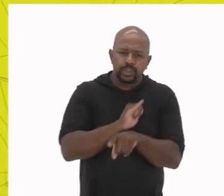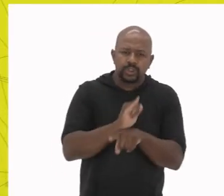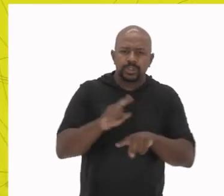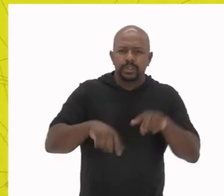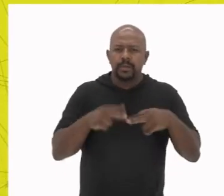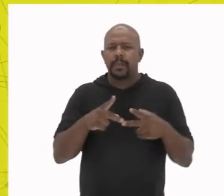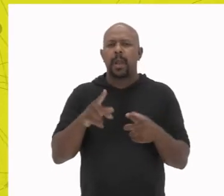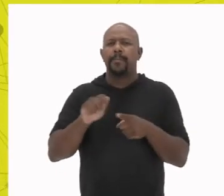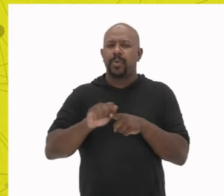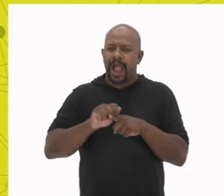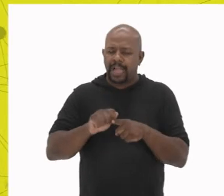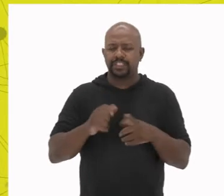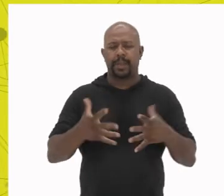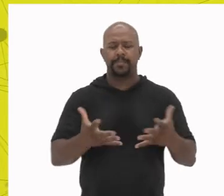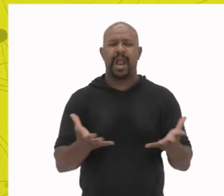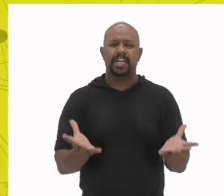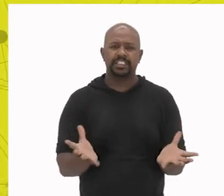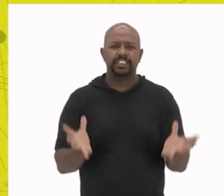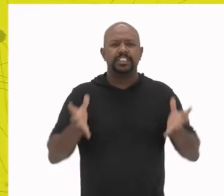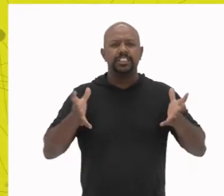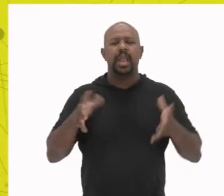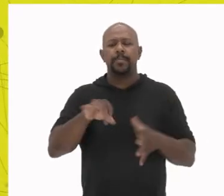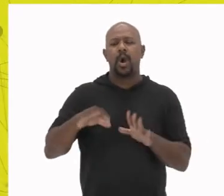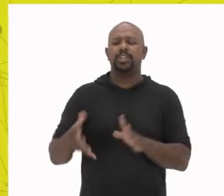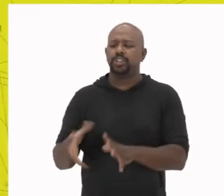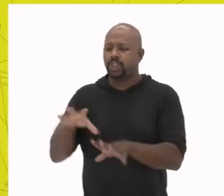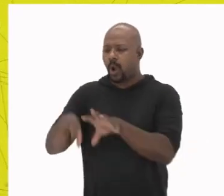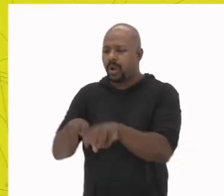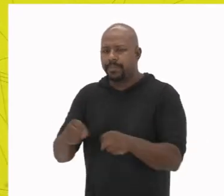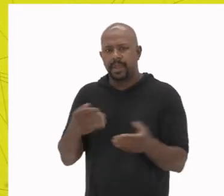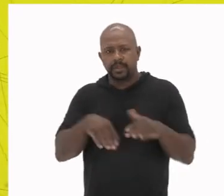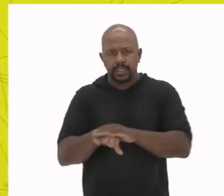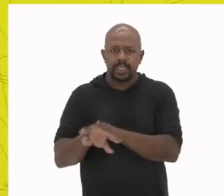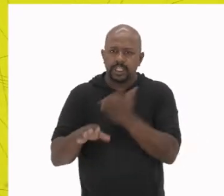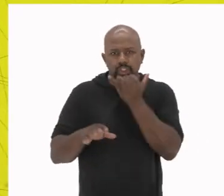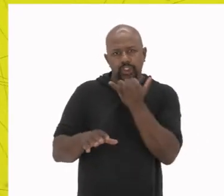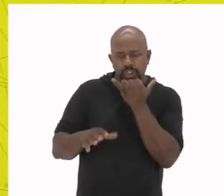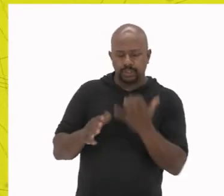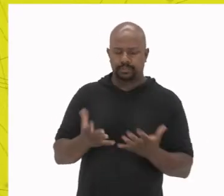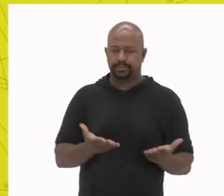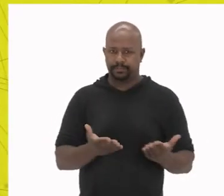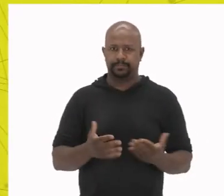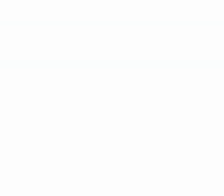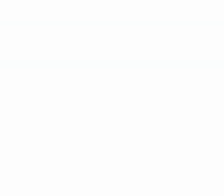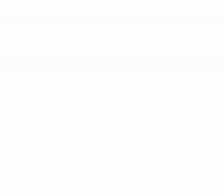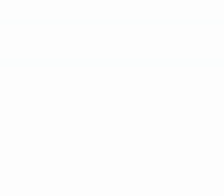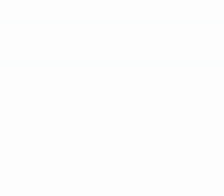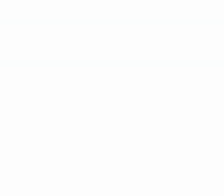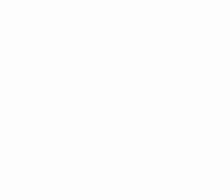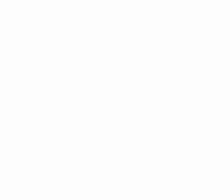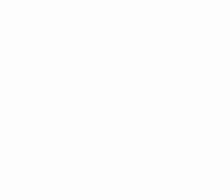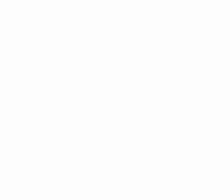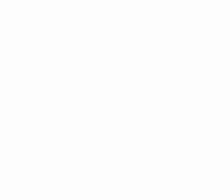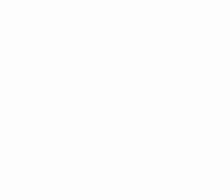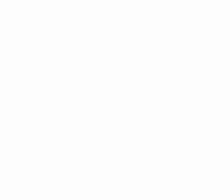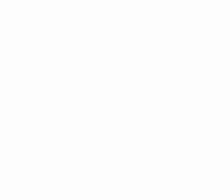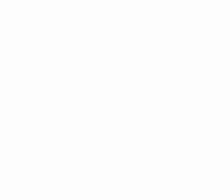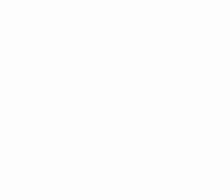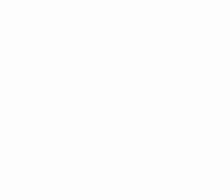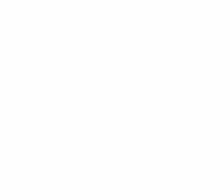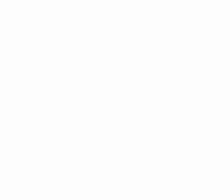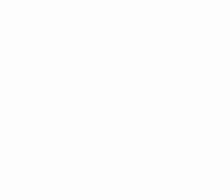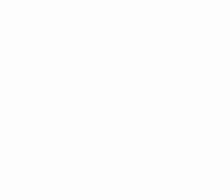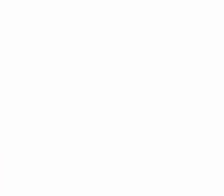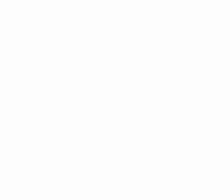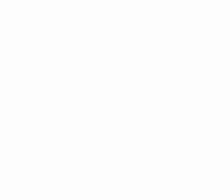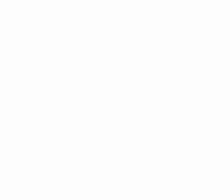auxiliar para a preparação de pó de borracha, bacias e potes de recolhimento e armazenamento, uma bacia retangular de